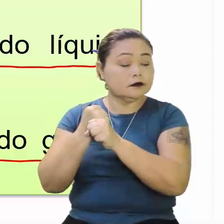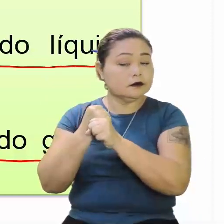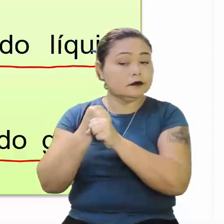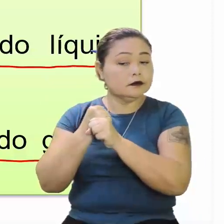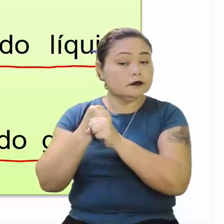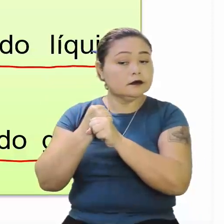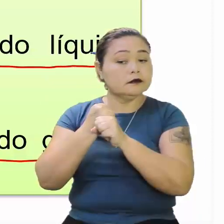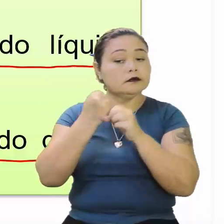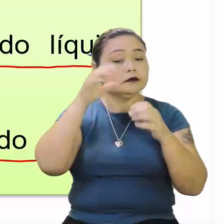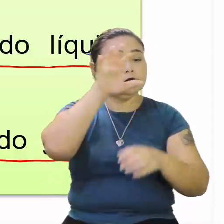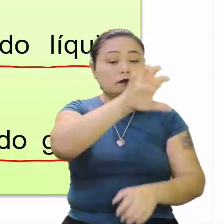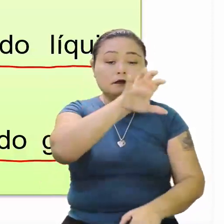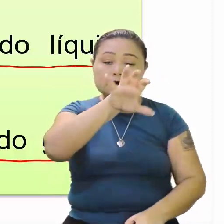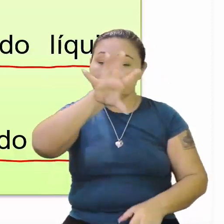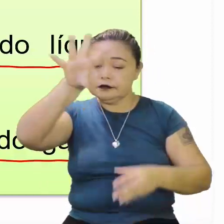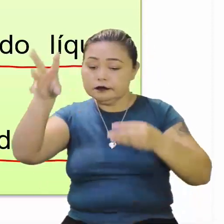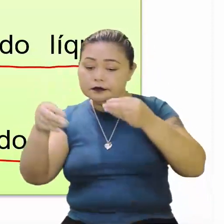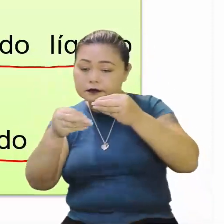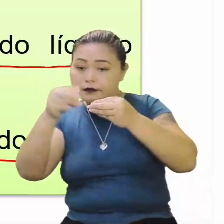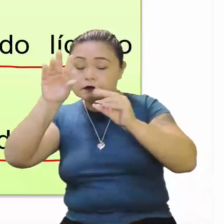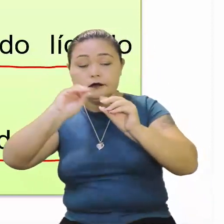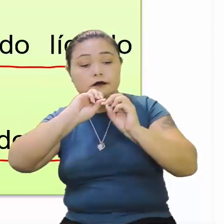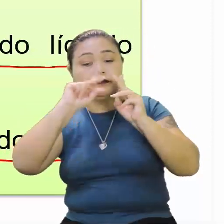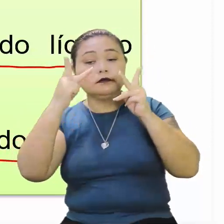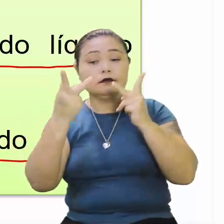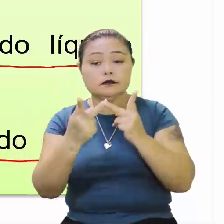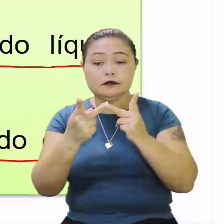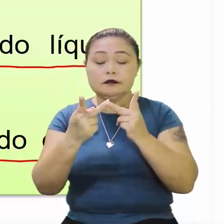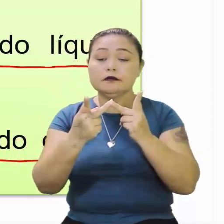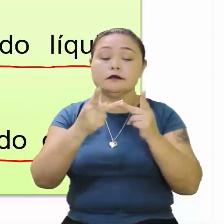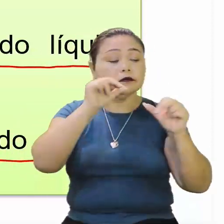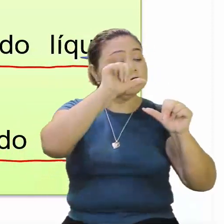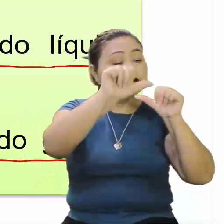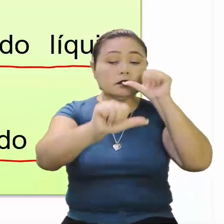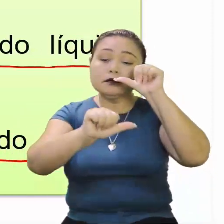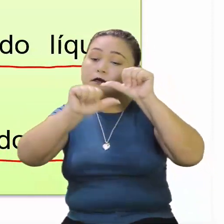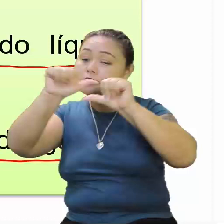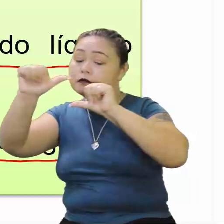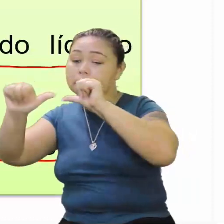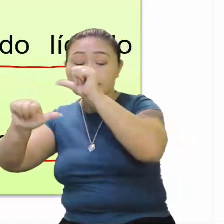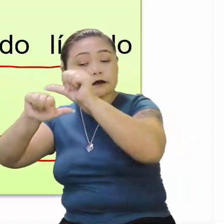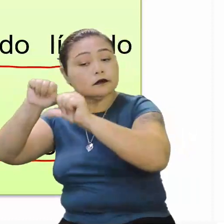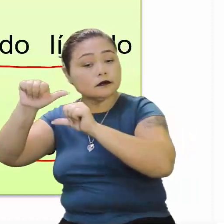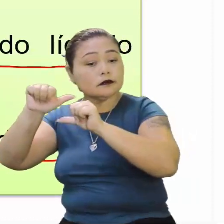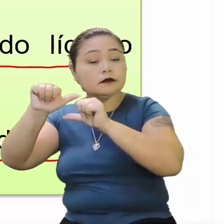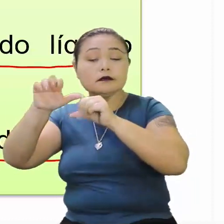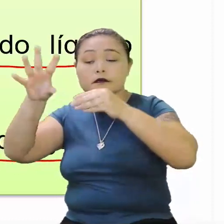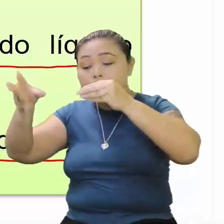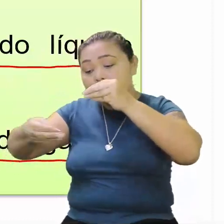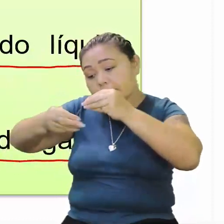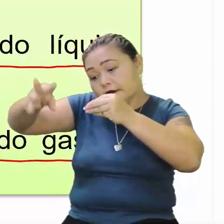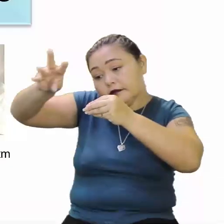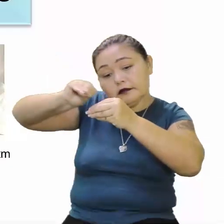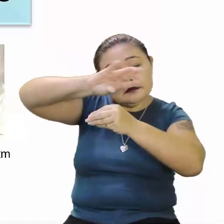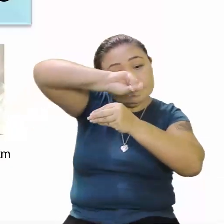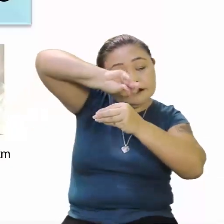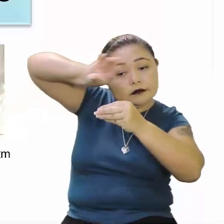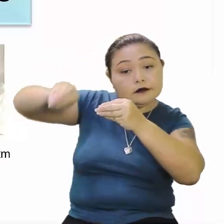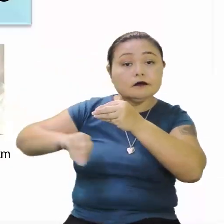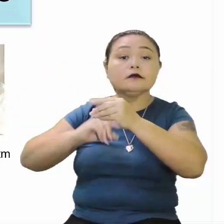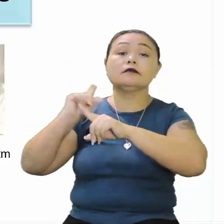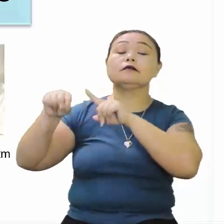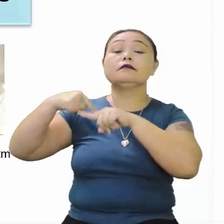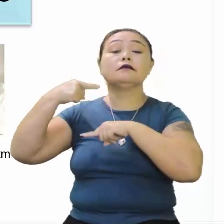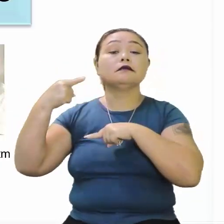os estados de agregação da matéria, que chamamos de estados físicos, ou estados de agregação. E na